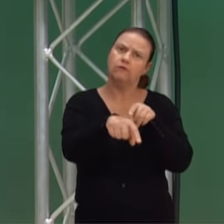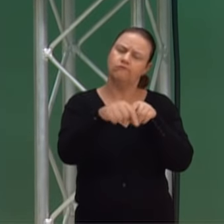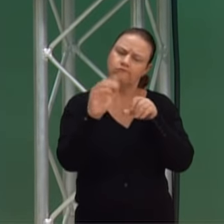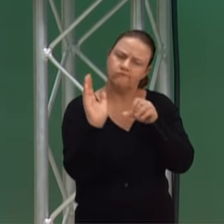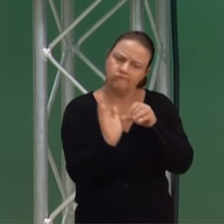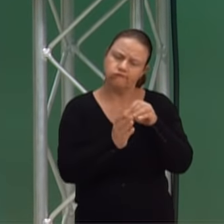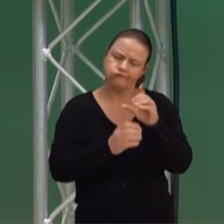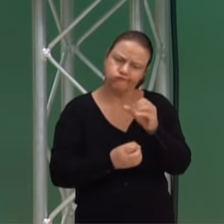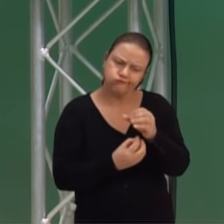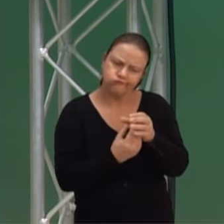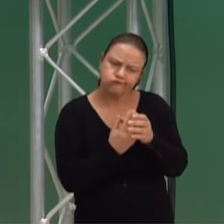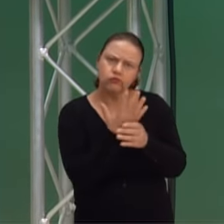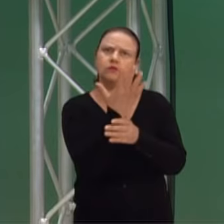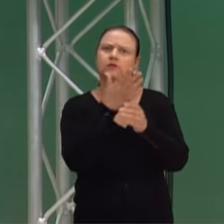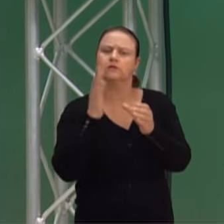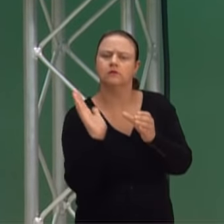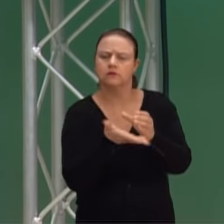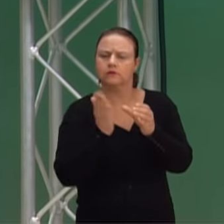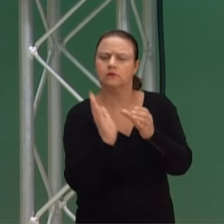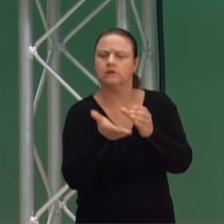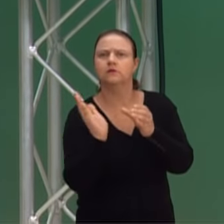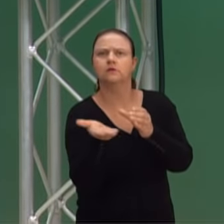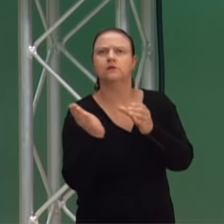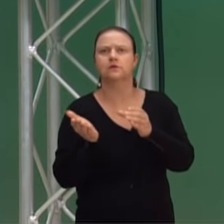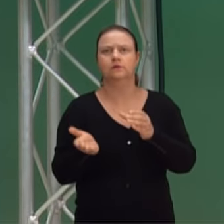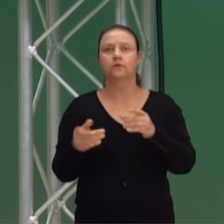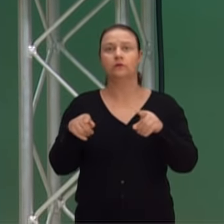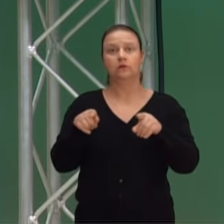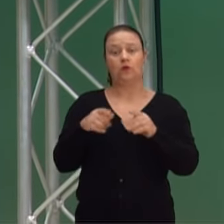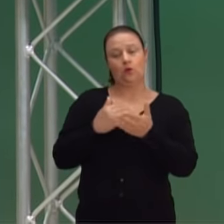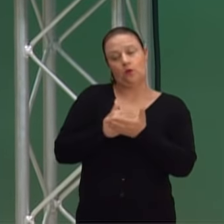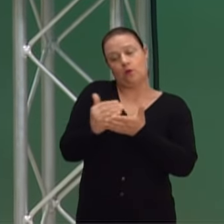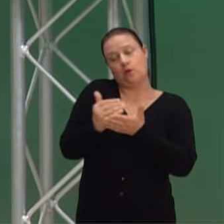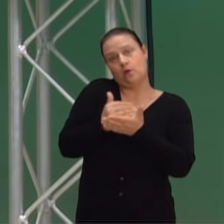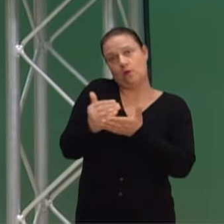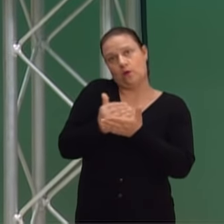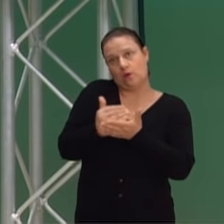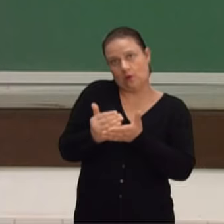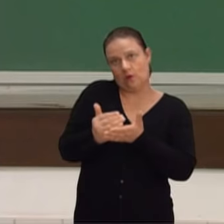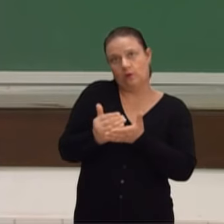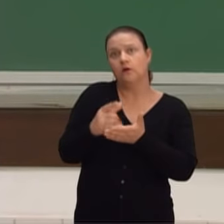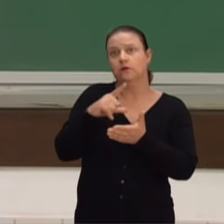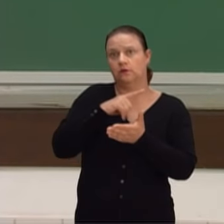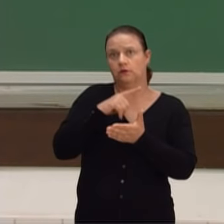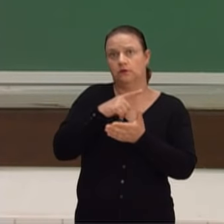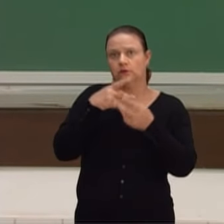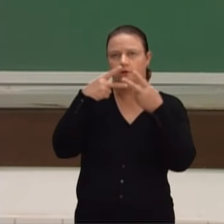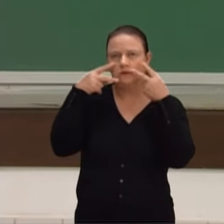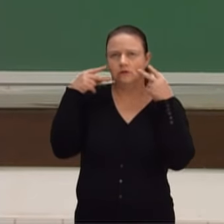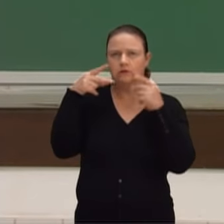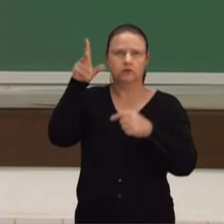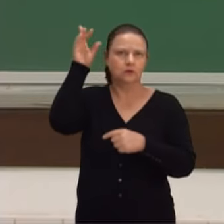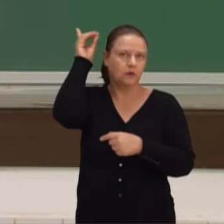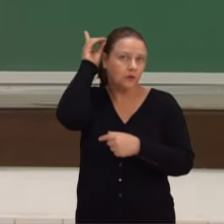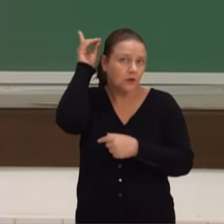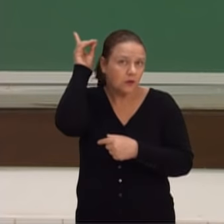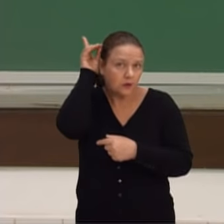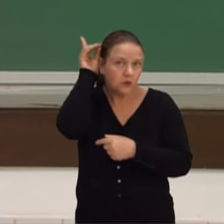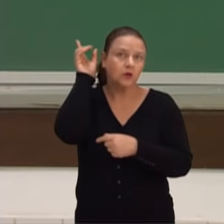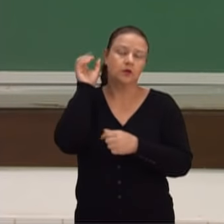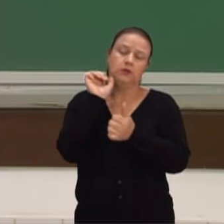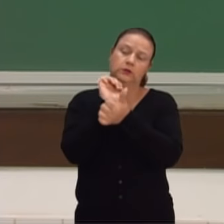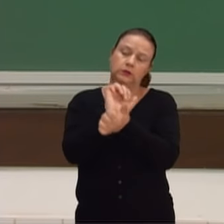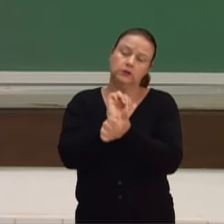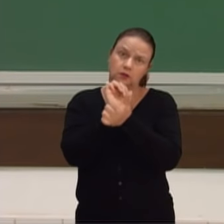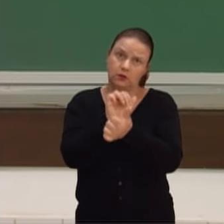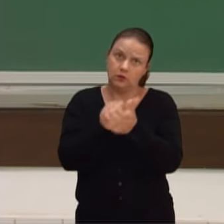No início, a gente tinha um indígena escravizado. Então, o primeiro escravizado do Brasil foi o indígena, não foi